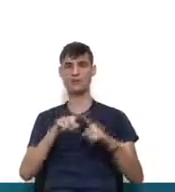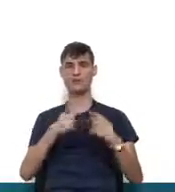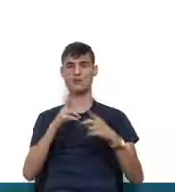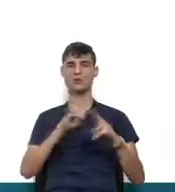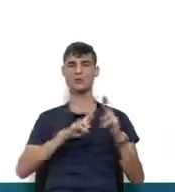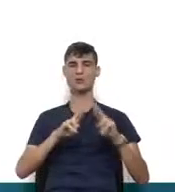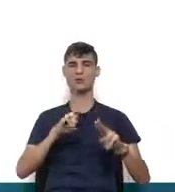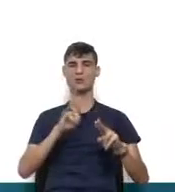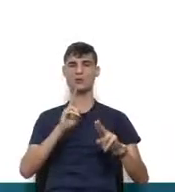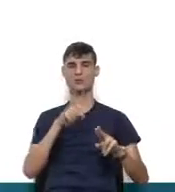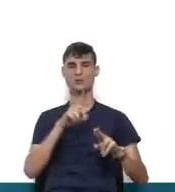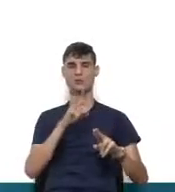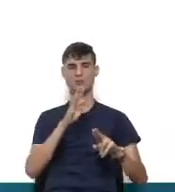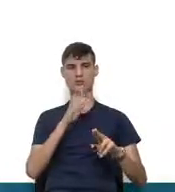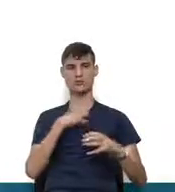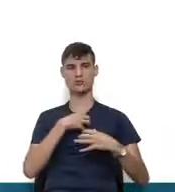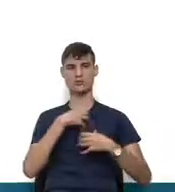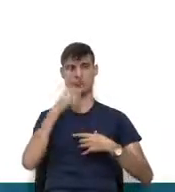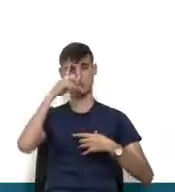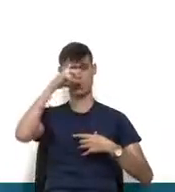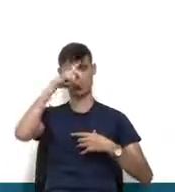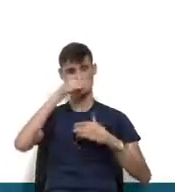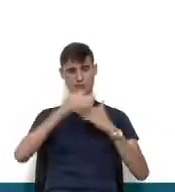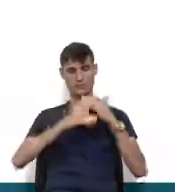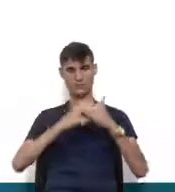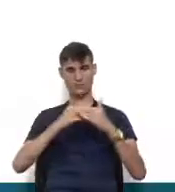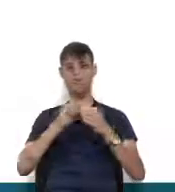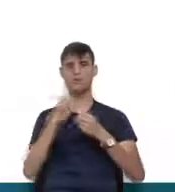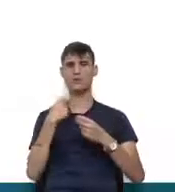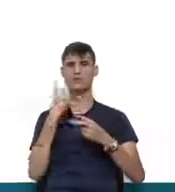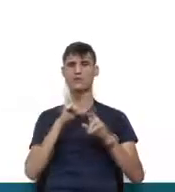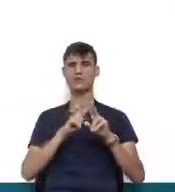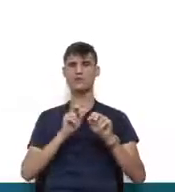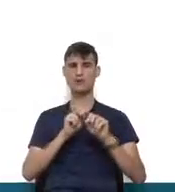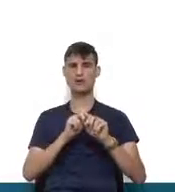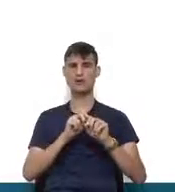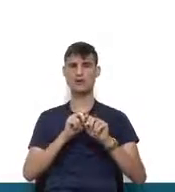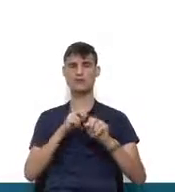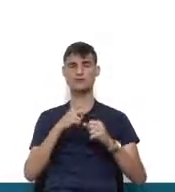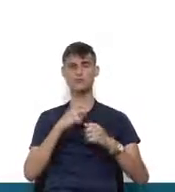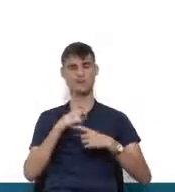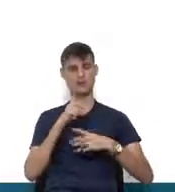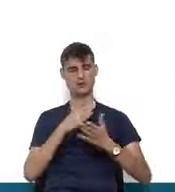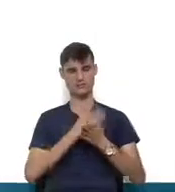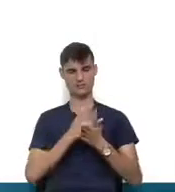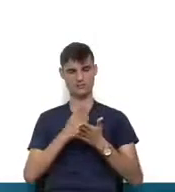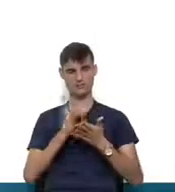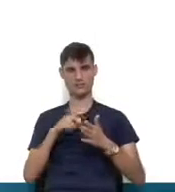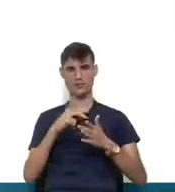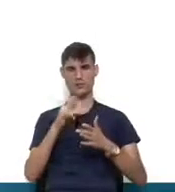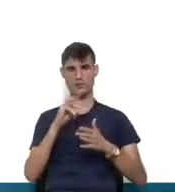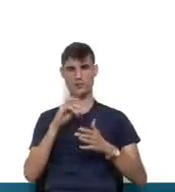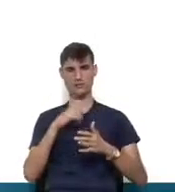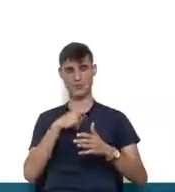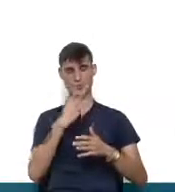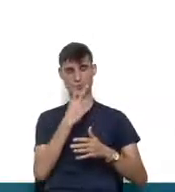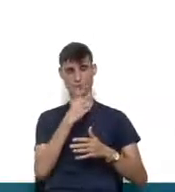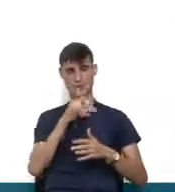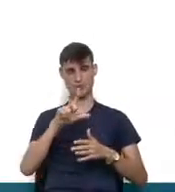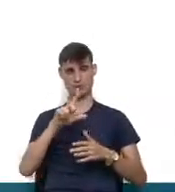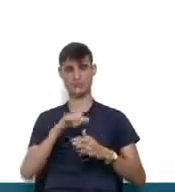forma complexa. Como que nós fazemos isso? Função periódica de período